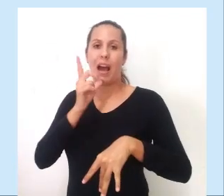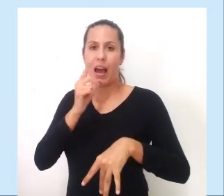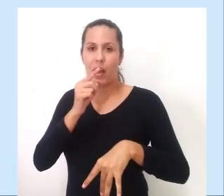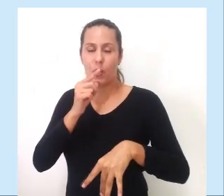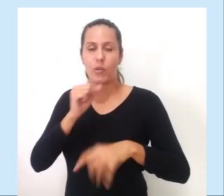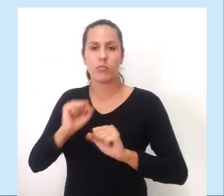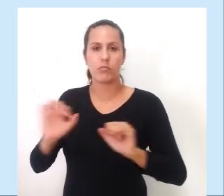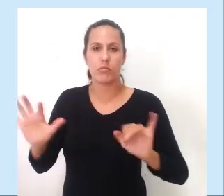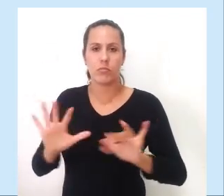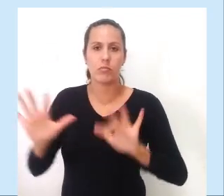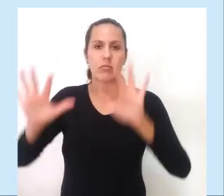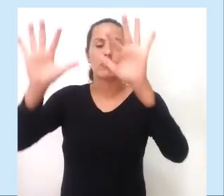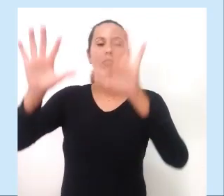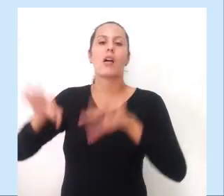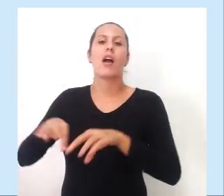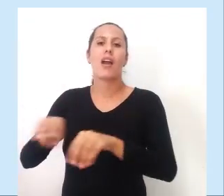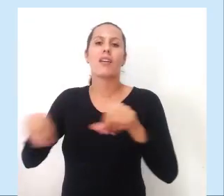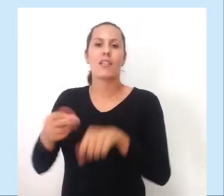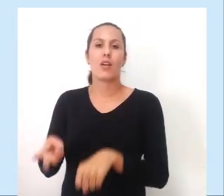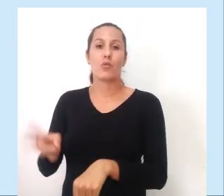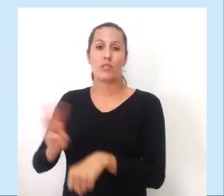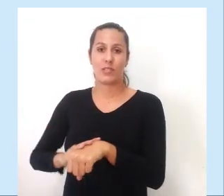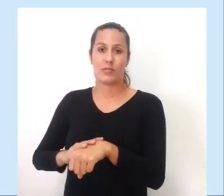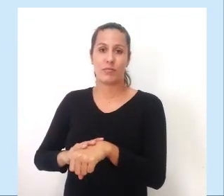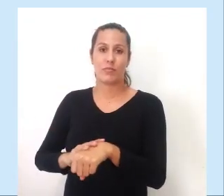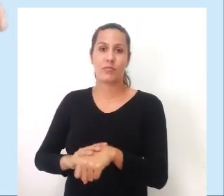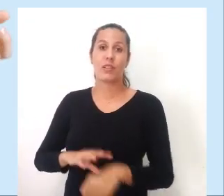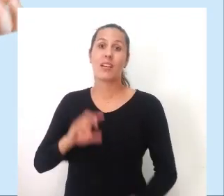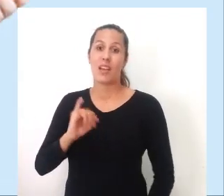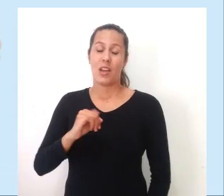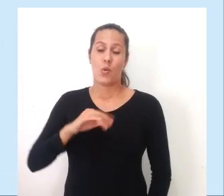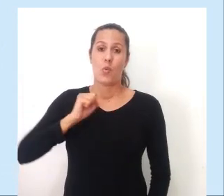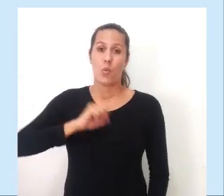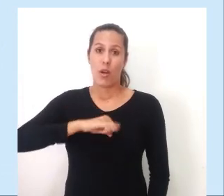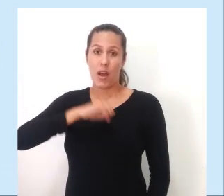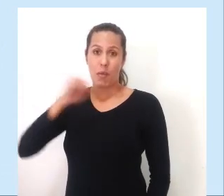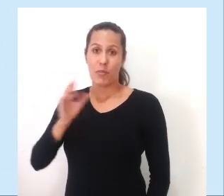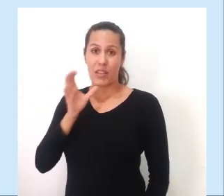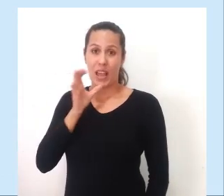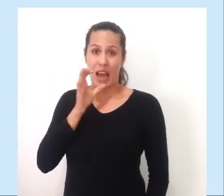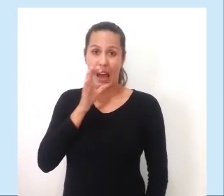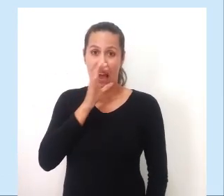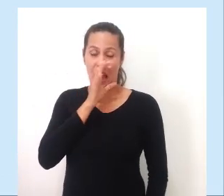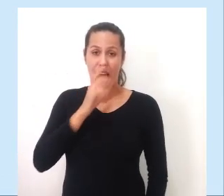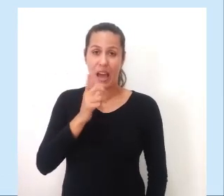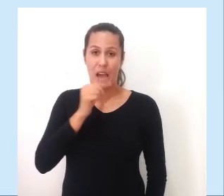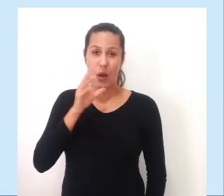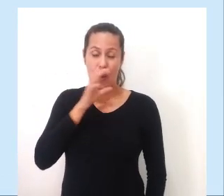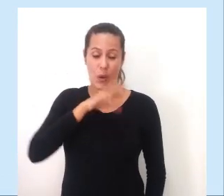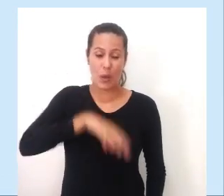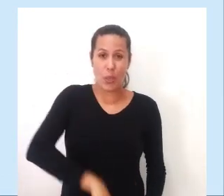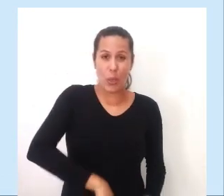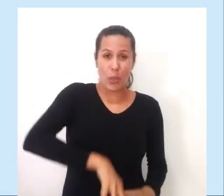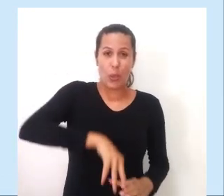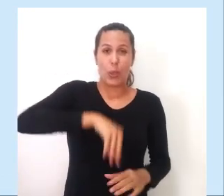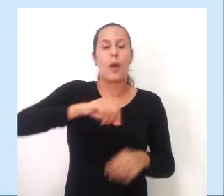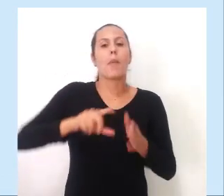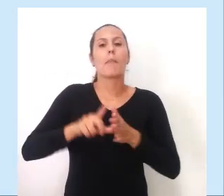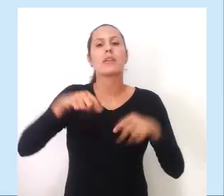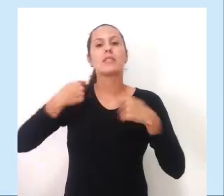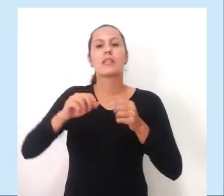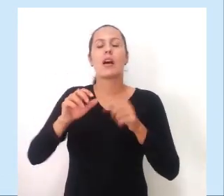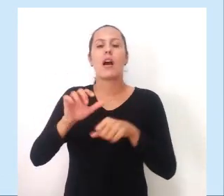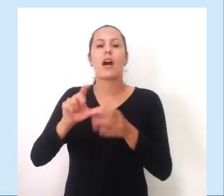ar. Então, aproveitar o vapor ou a água que vem do interior da Terra